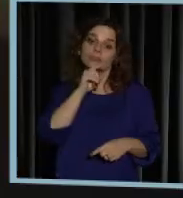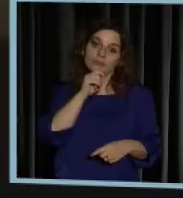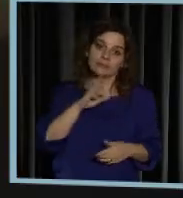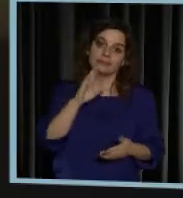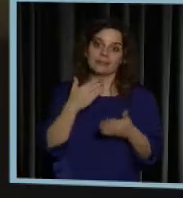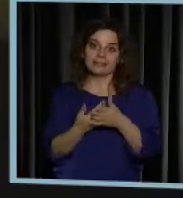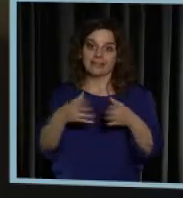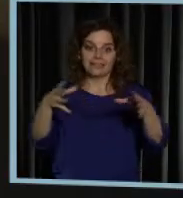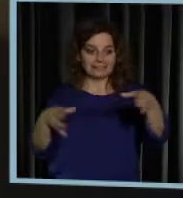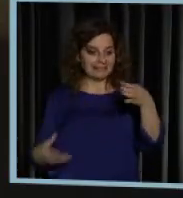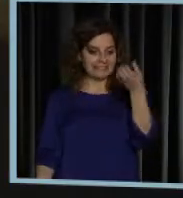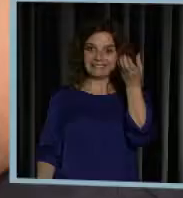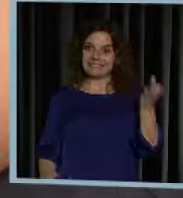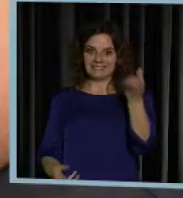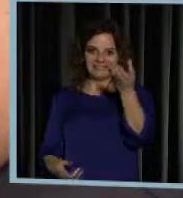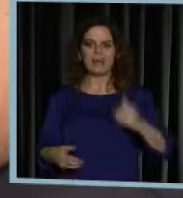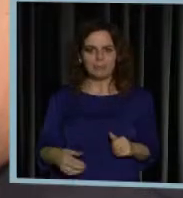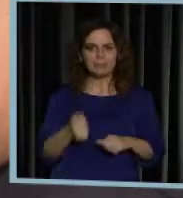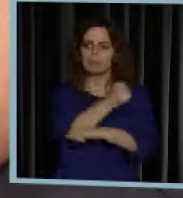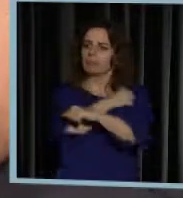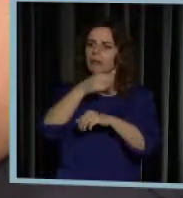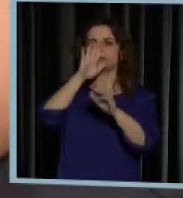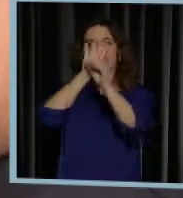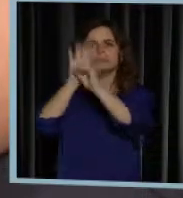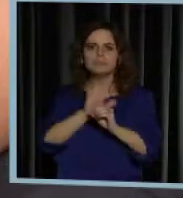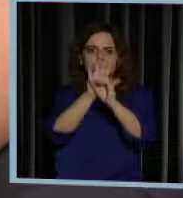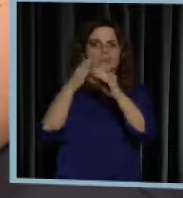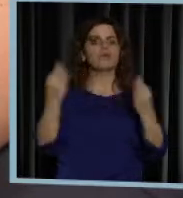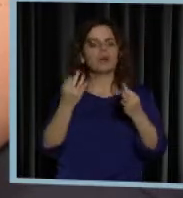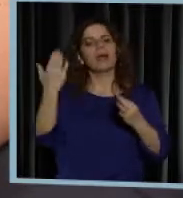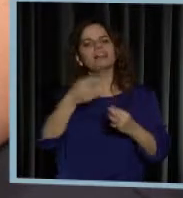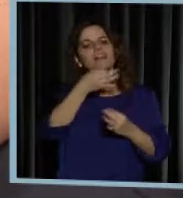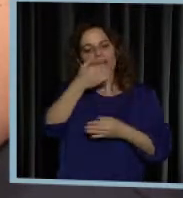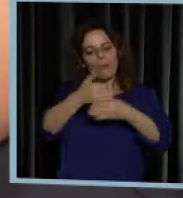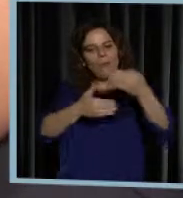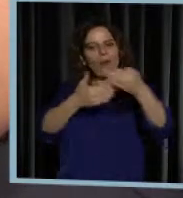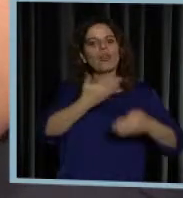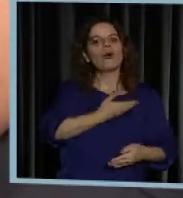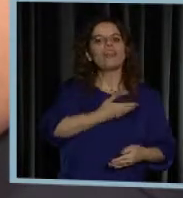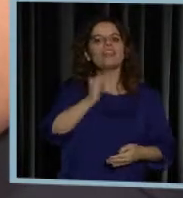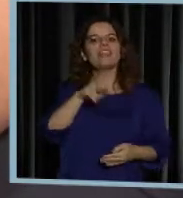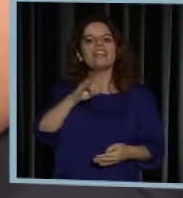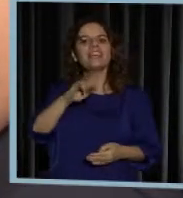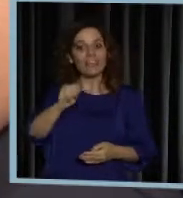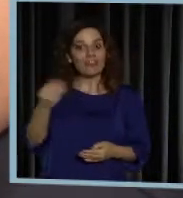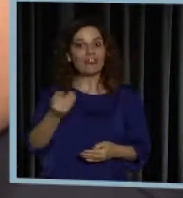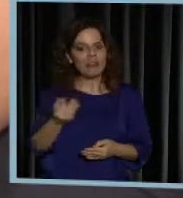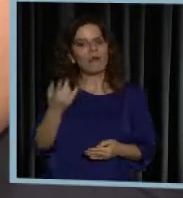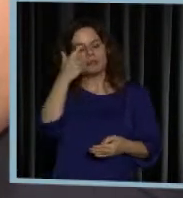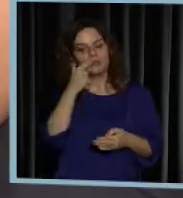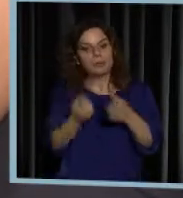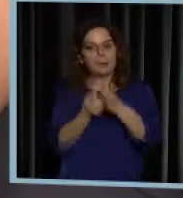pode segurar nas suas mãos. Este edifício foi todo recuperado. Falava na muralha de Dom Dinis. Houve surpresas nessa